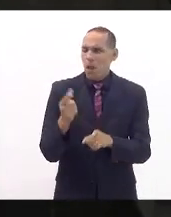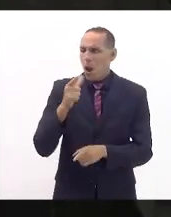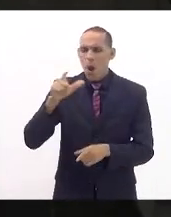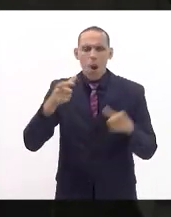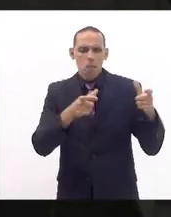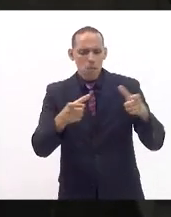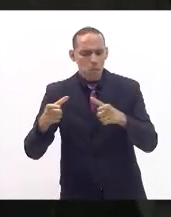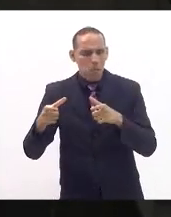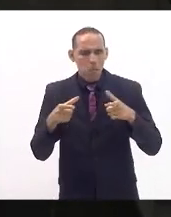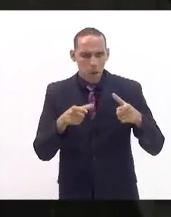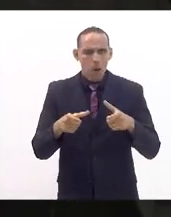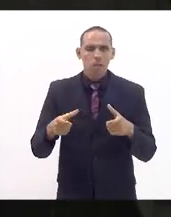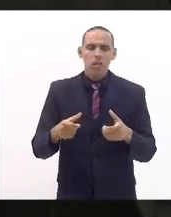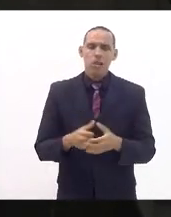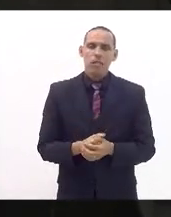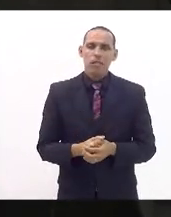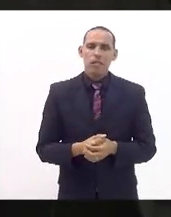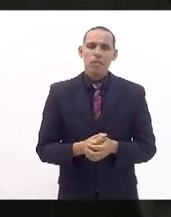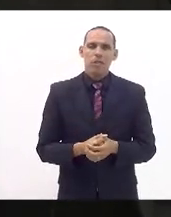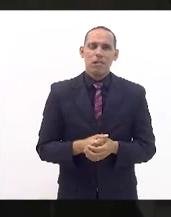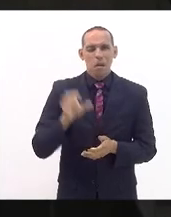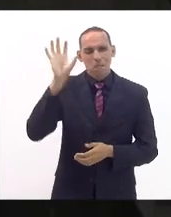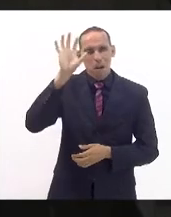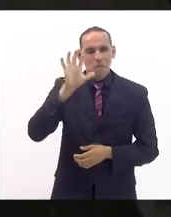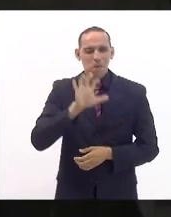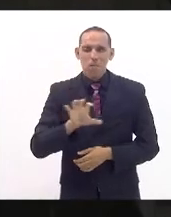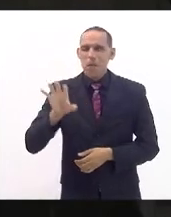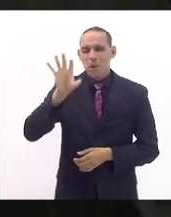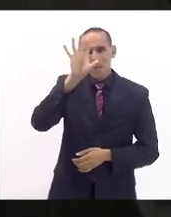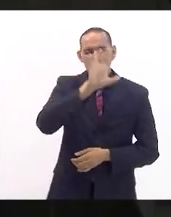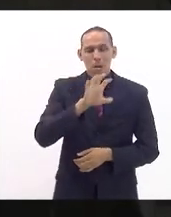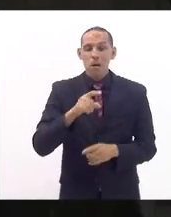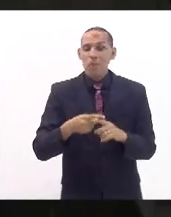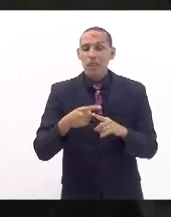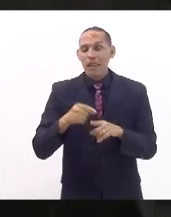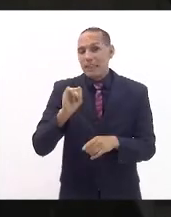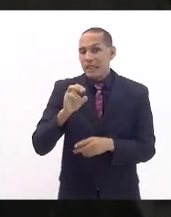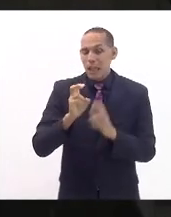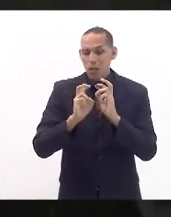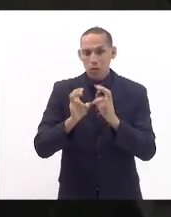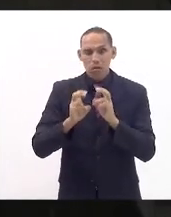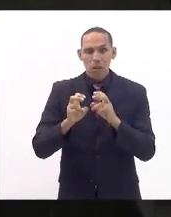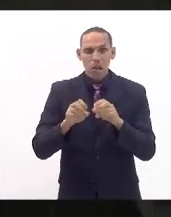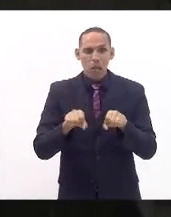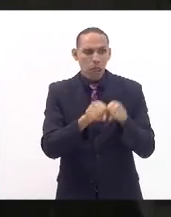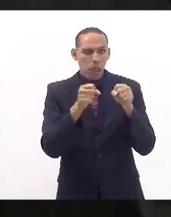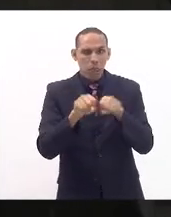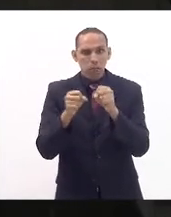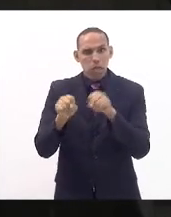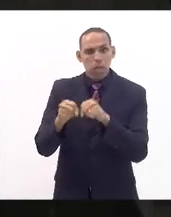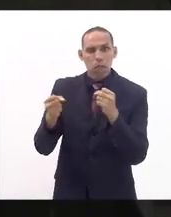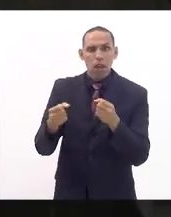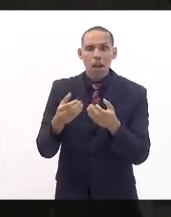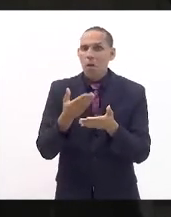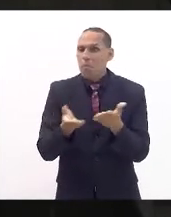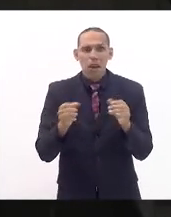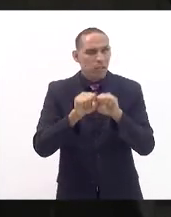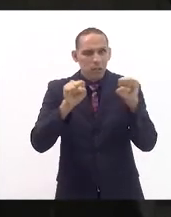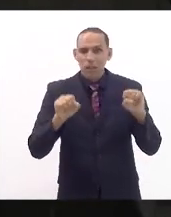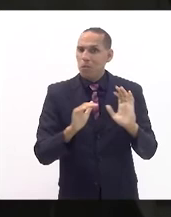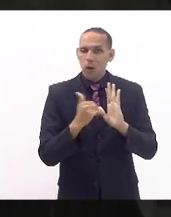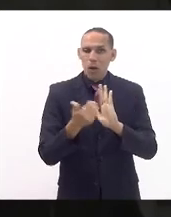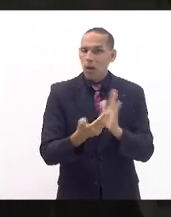federação. Porque a hora que você desestruturar o sistema ferroviário, você desestruturou o sistema como um